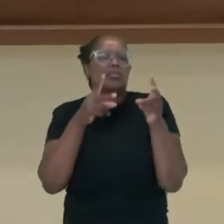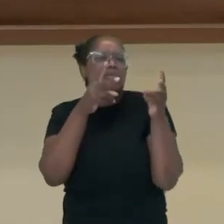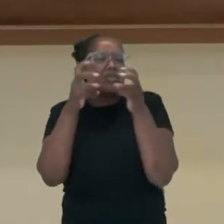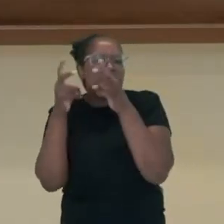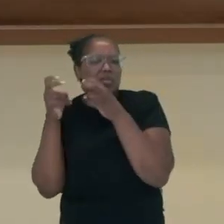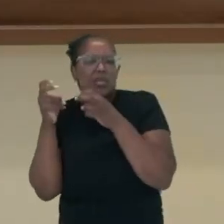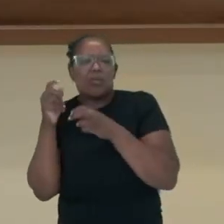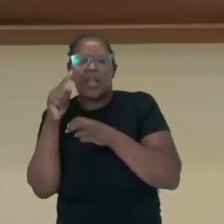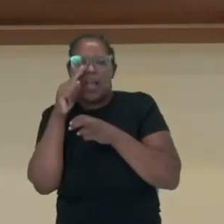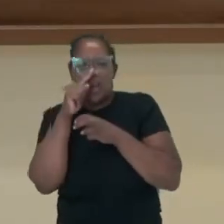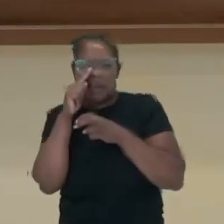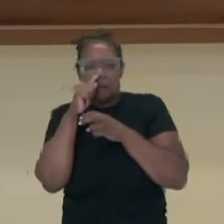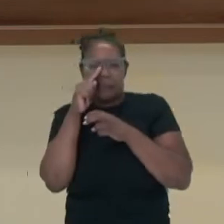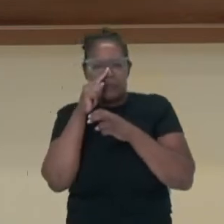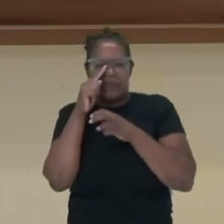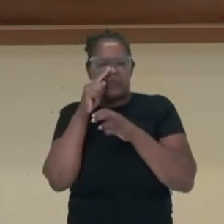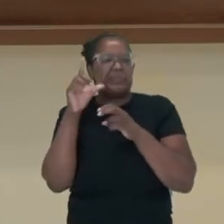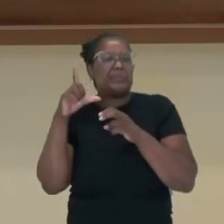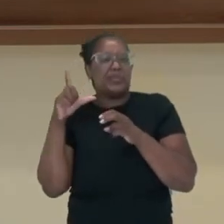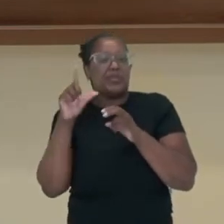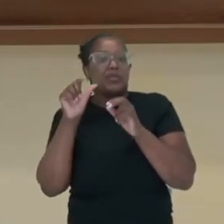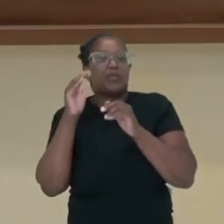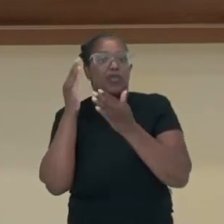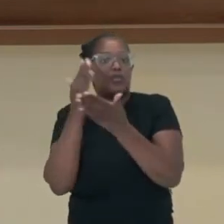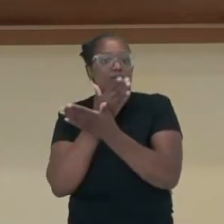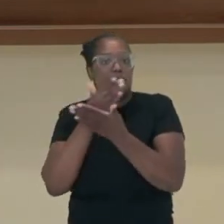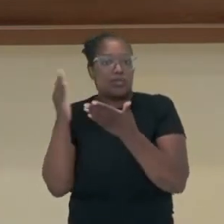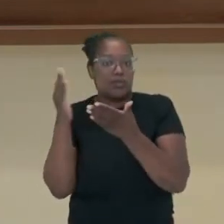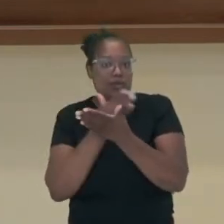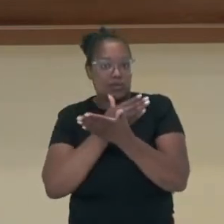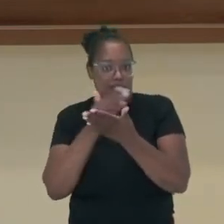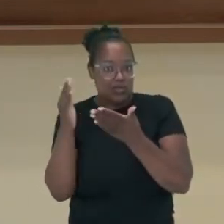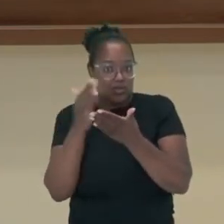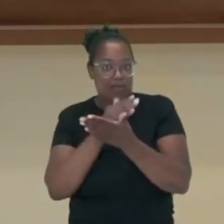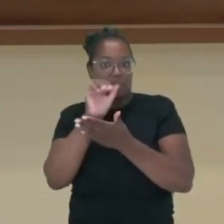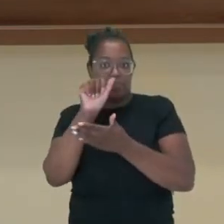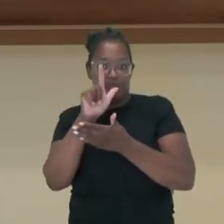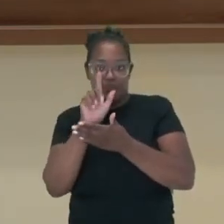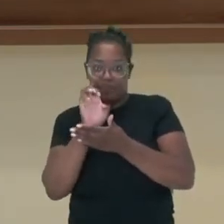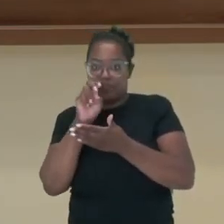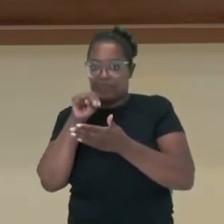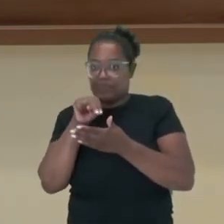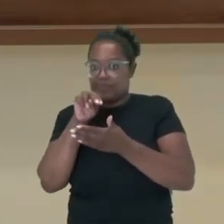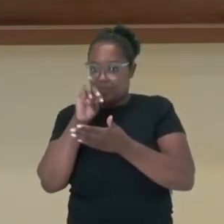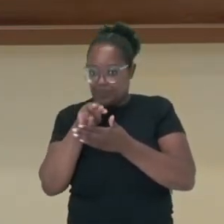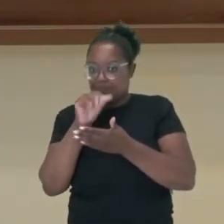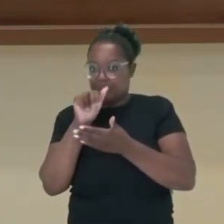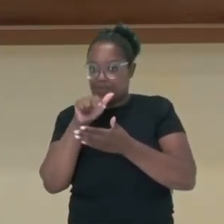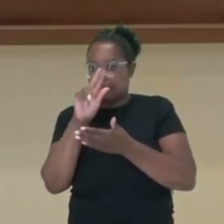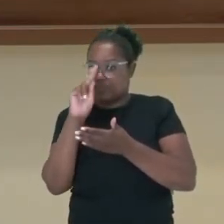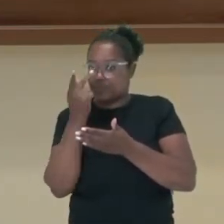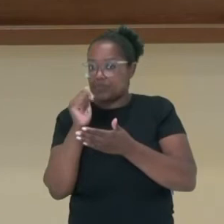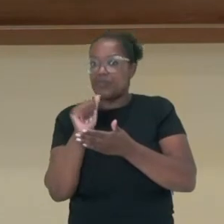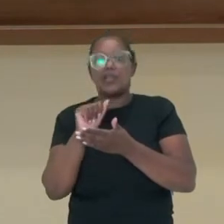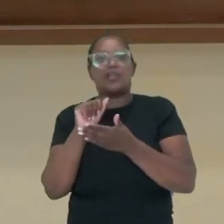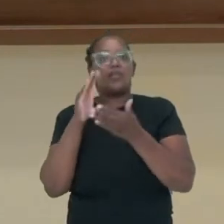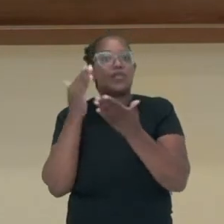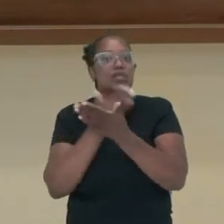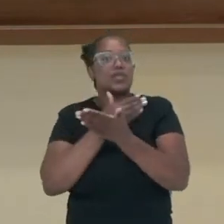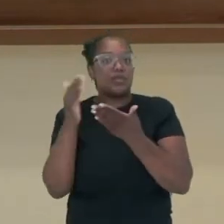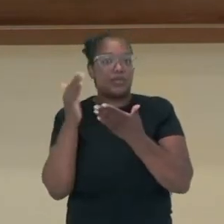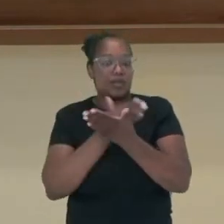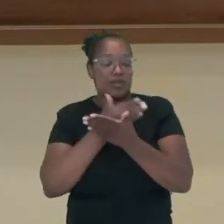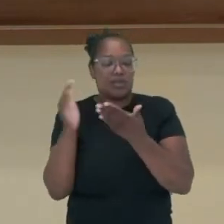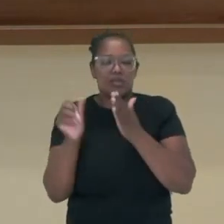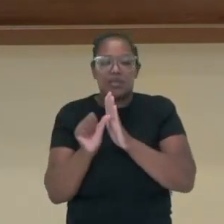ser dividida. A divisão da Alemanha ela se deu no momento que ela foi colocada como sendo uma das principais articuladoras